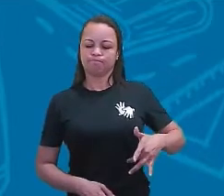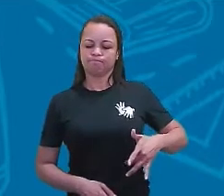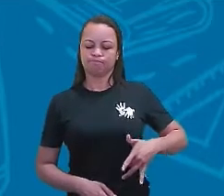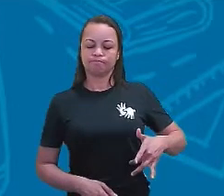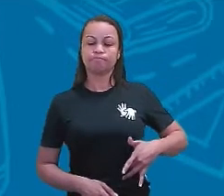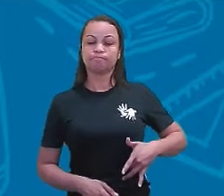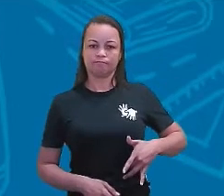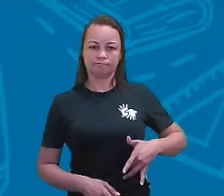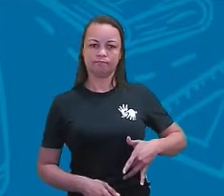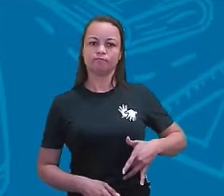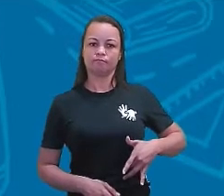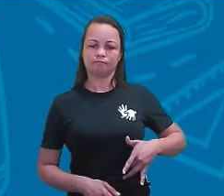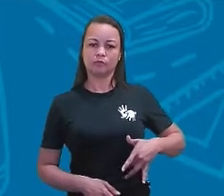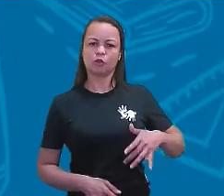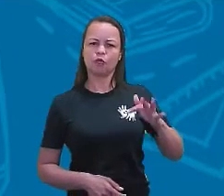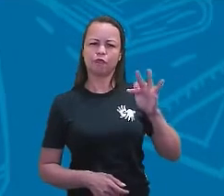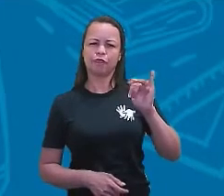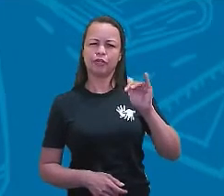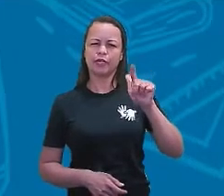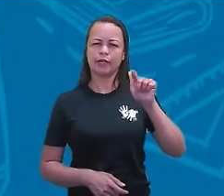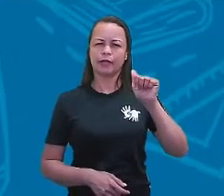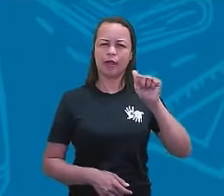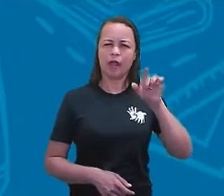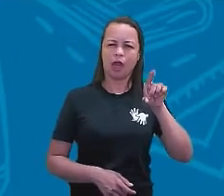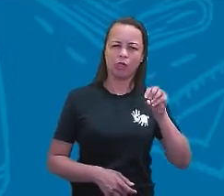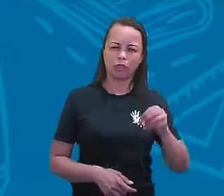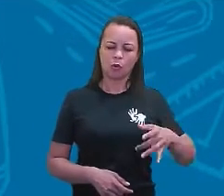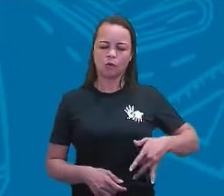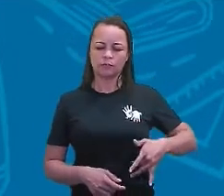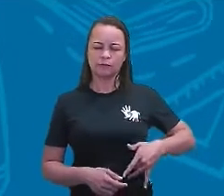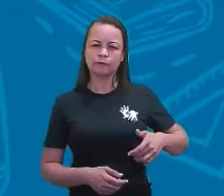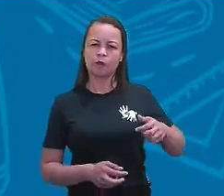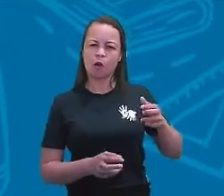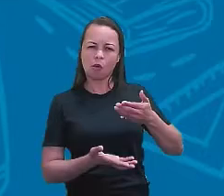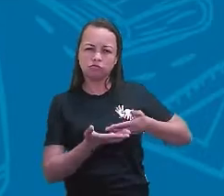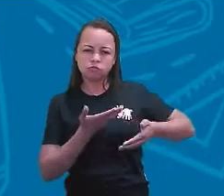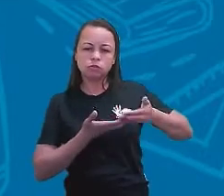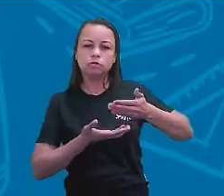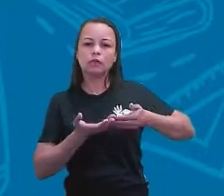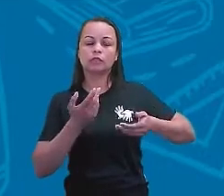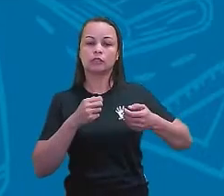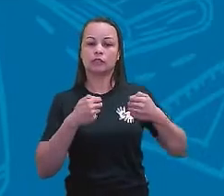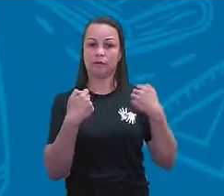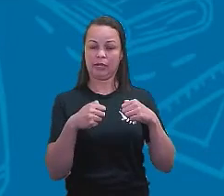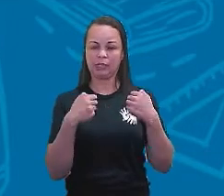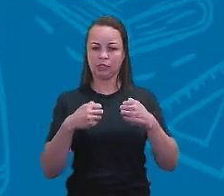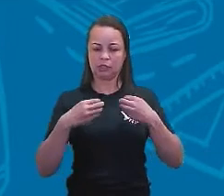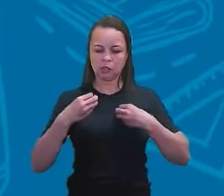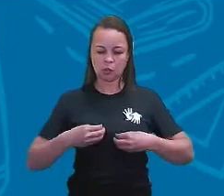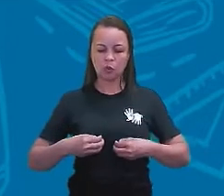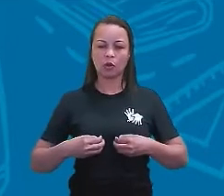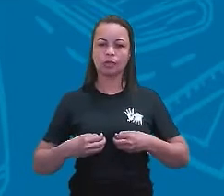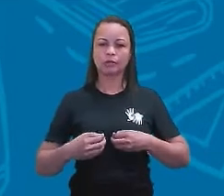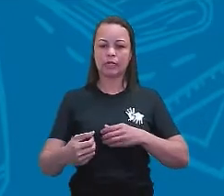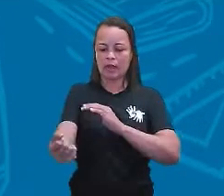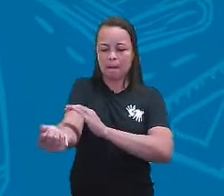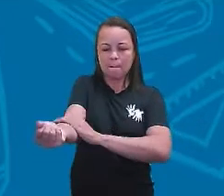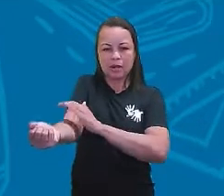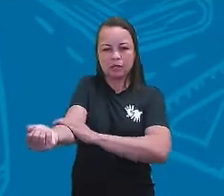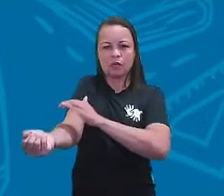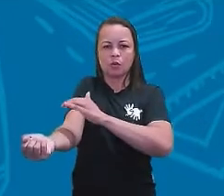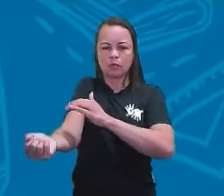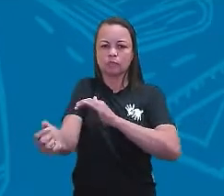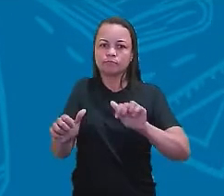dizer que o fígado dialoga com a capacidade do nosso organismo manter a nossa pressão arterial